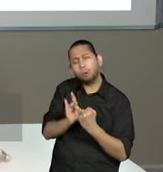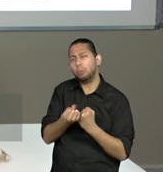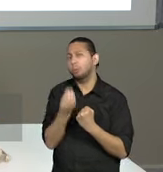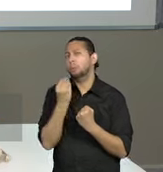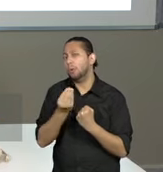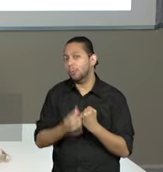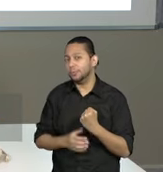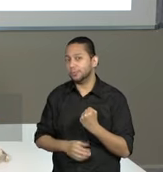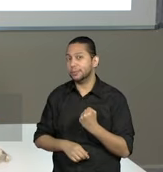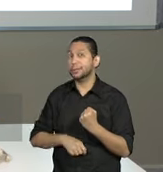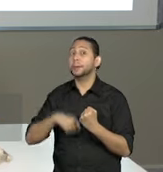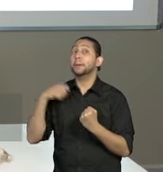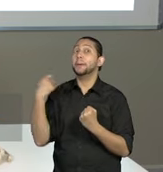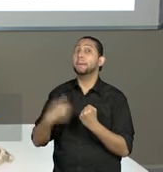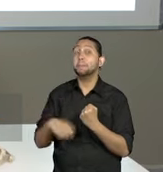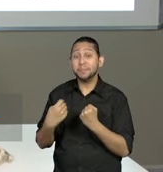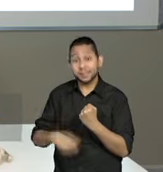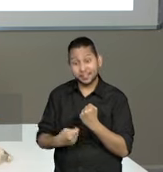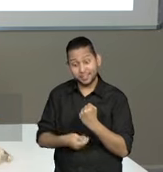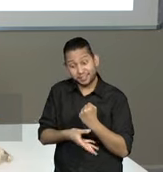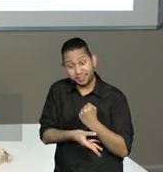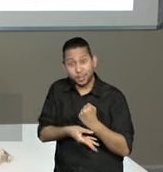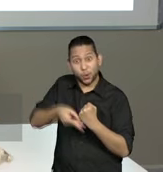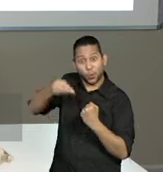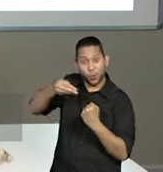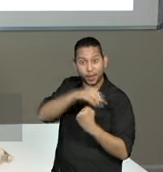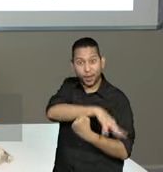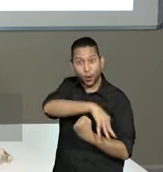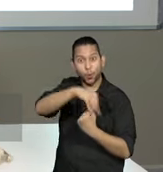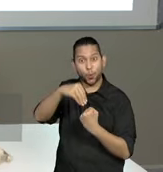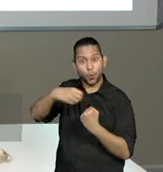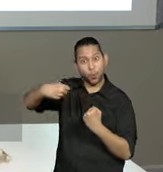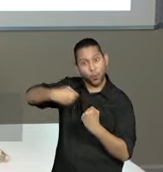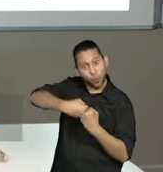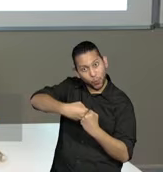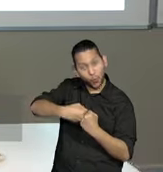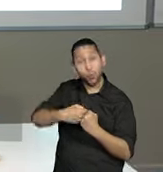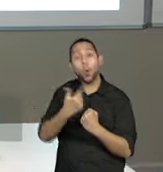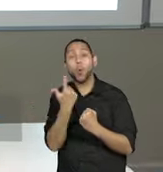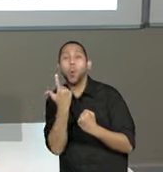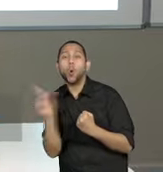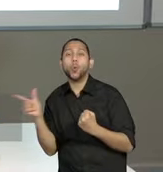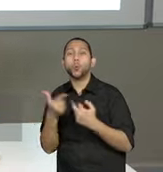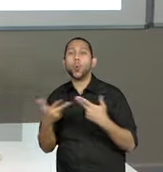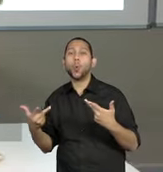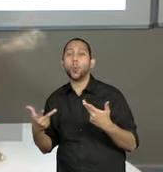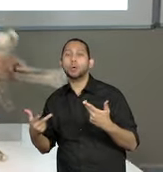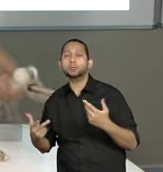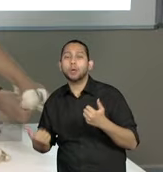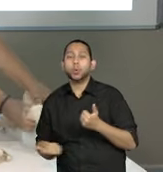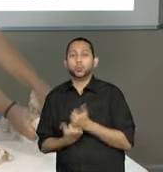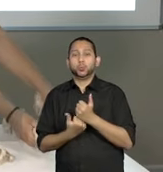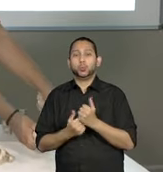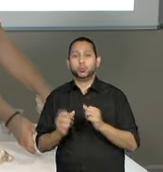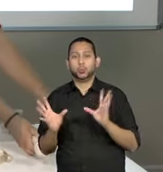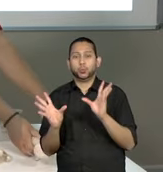eles precisam do auxílio de outras estruturas, que no